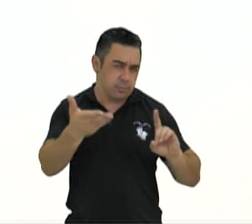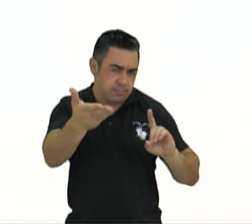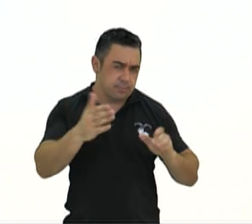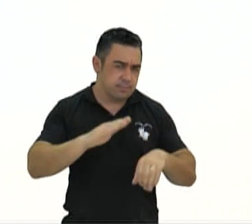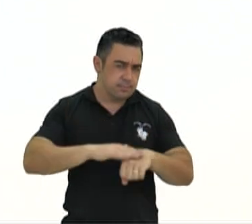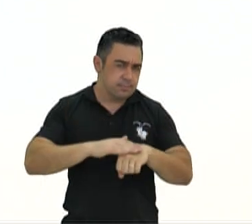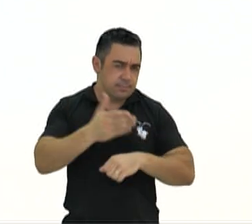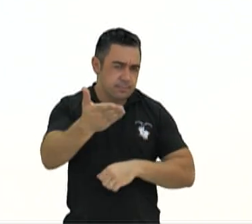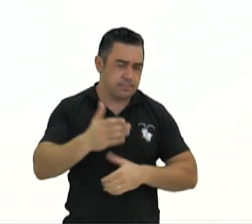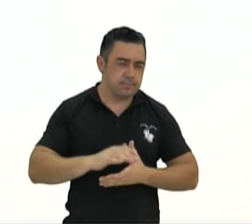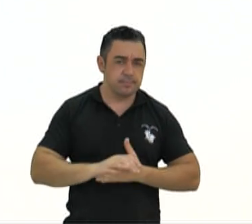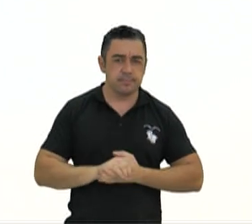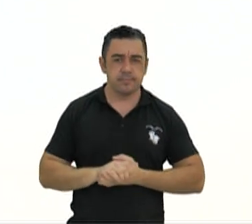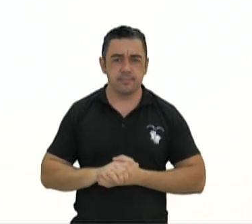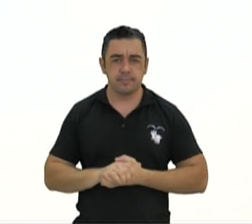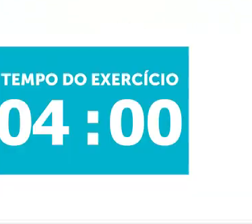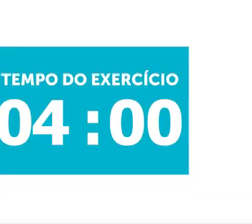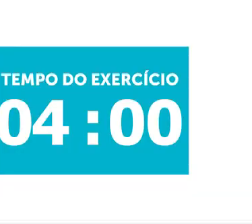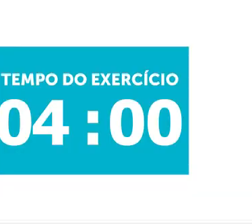Faz aí que nós aguardamos aqui.